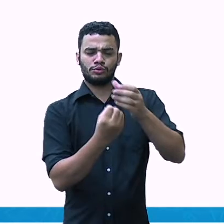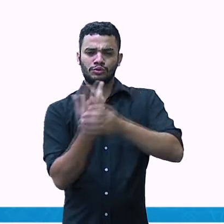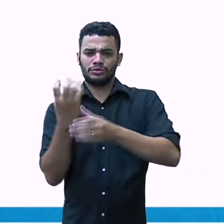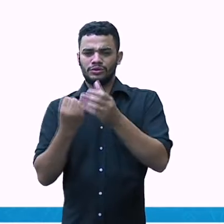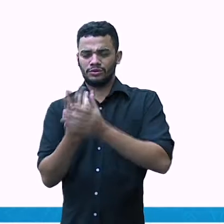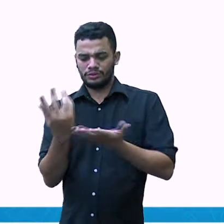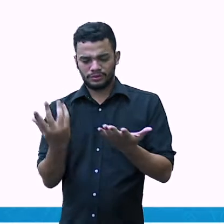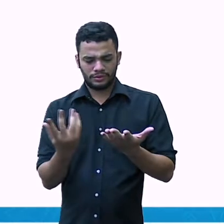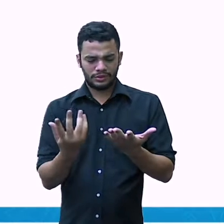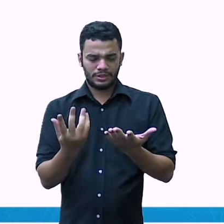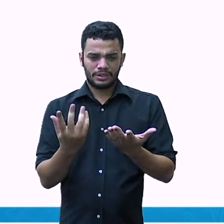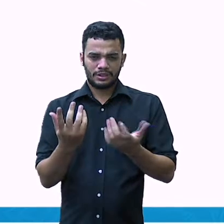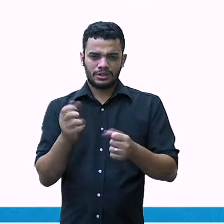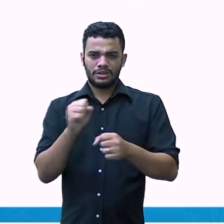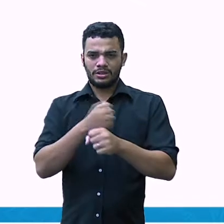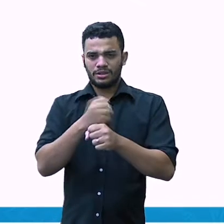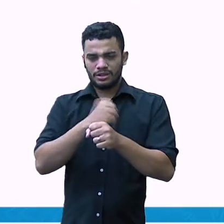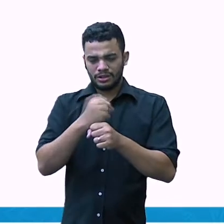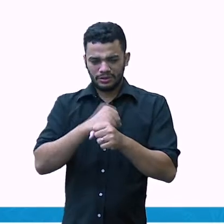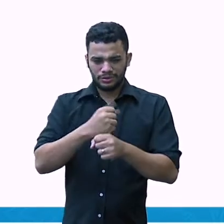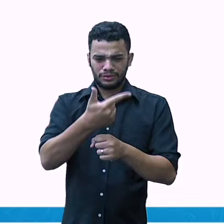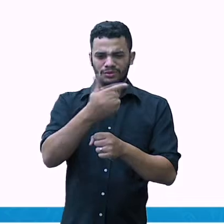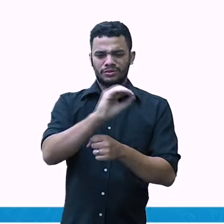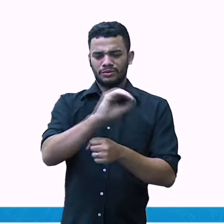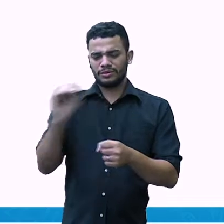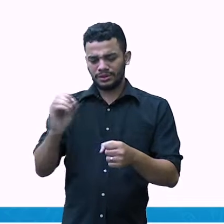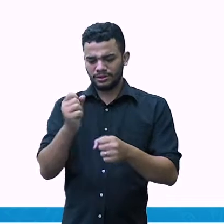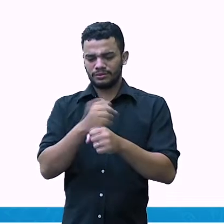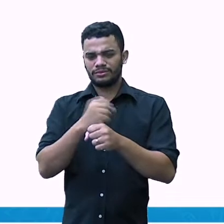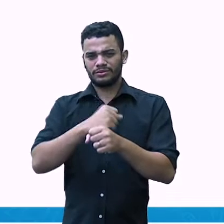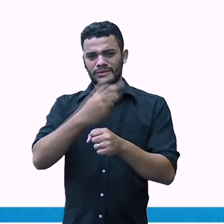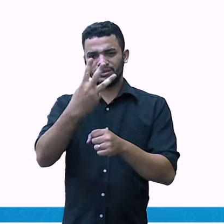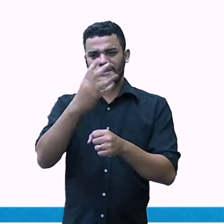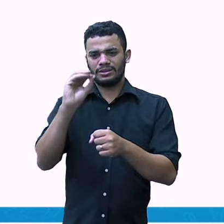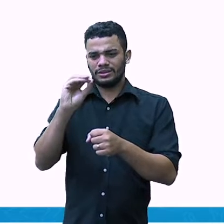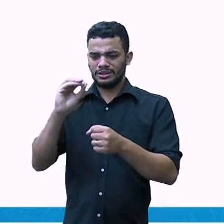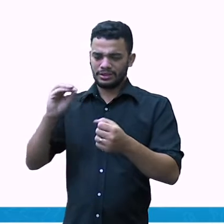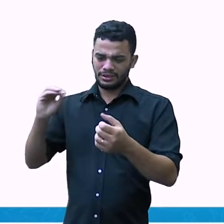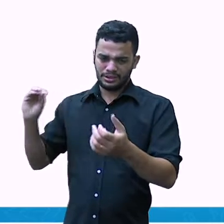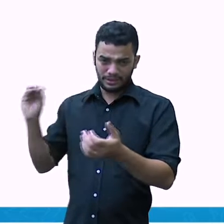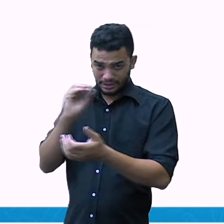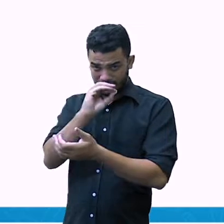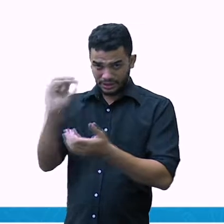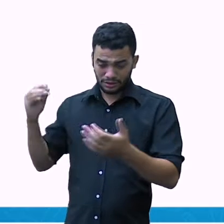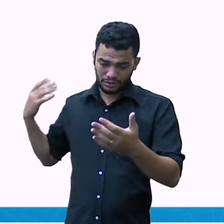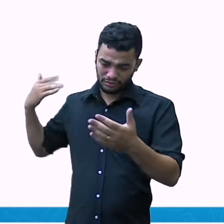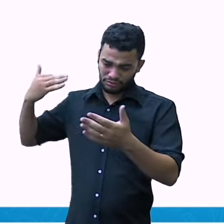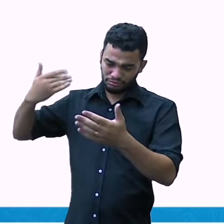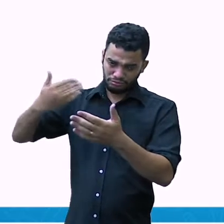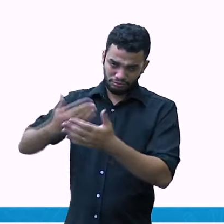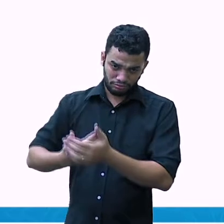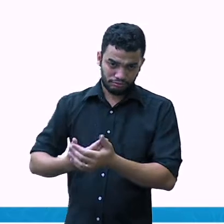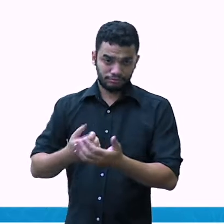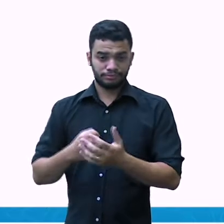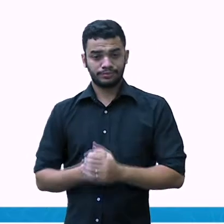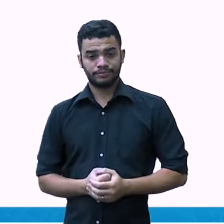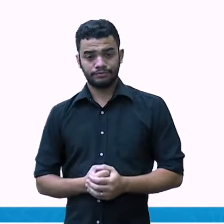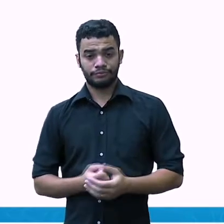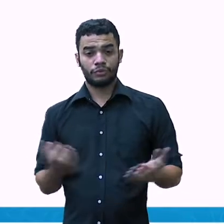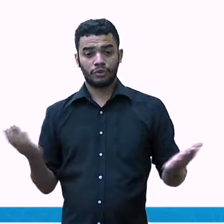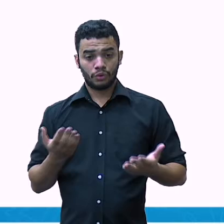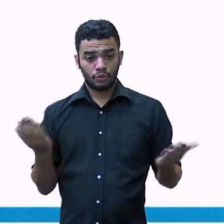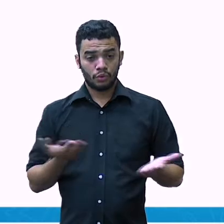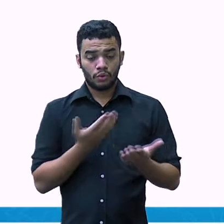cidades. Vale lembrarmos aqui, neste trecho, que nós estudamos a diferença entre zona